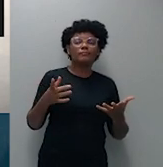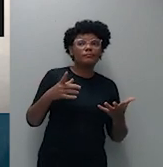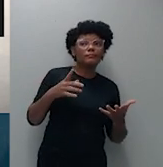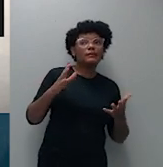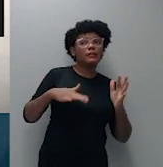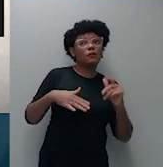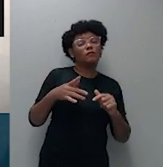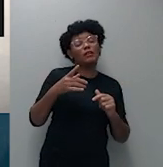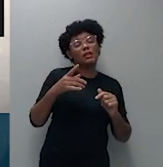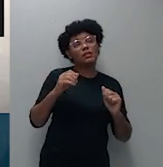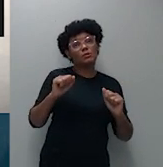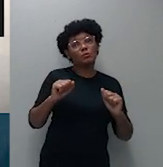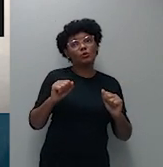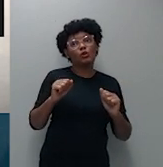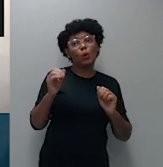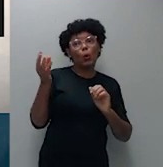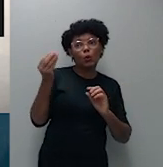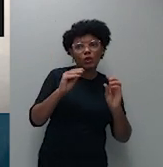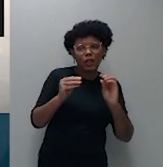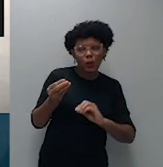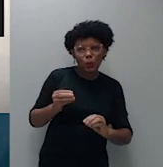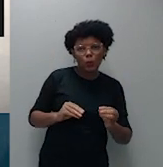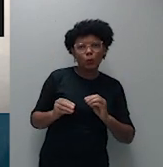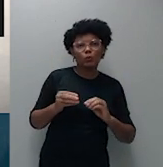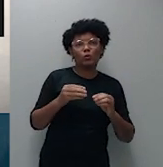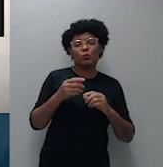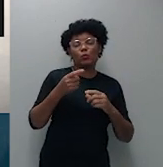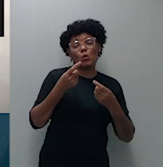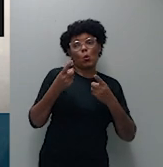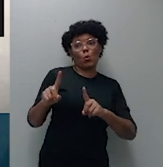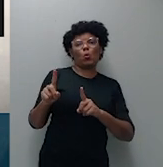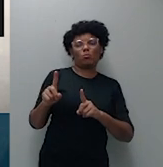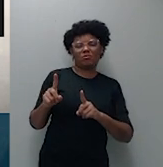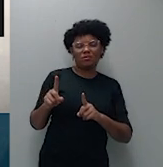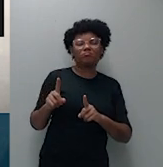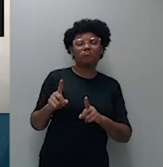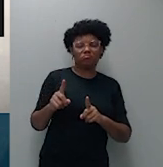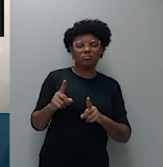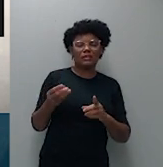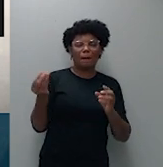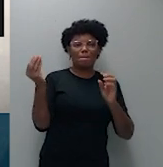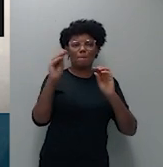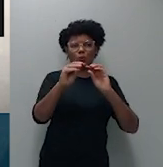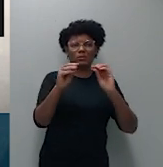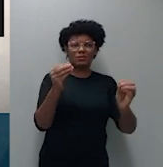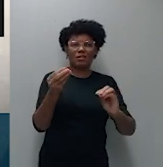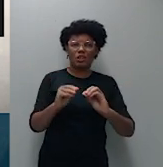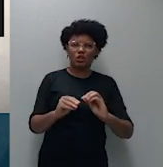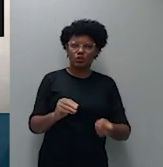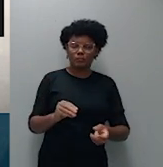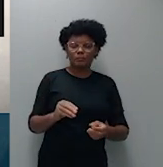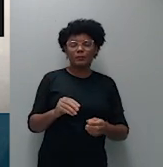conteúdo ofensivo naquela vai.ser temos